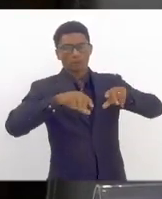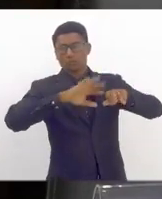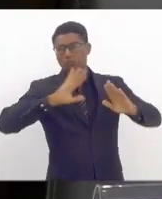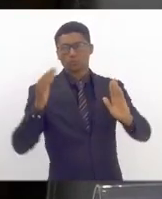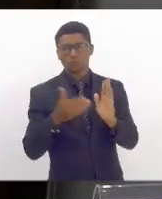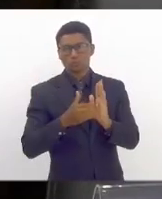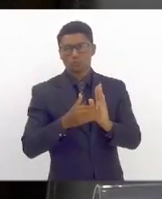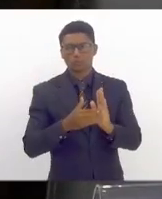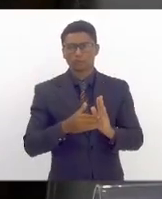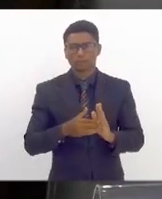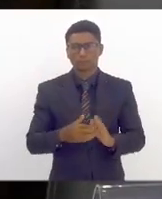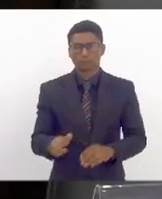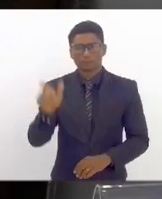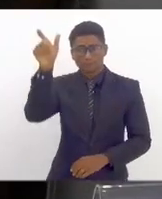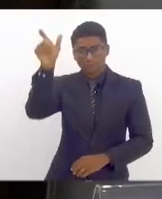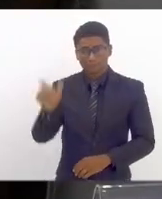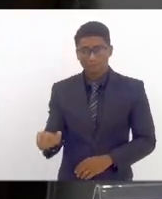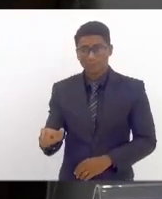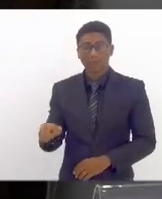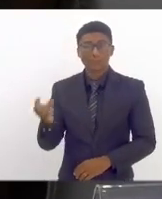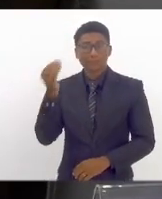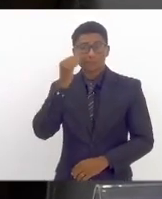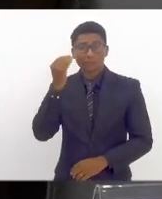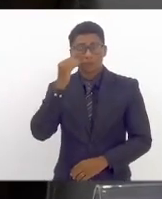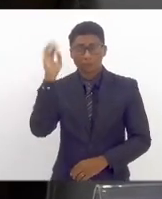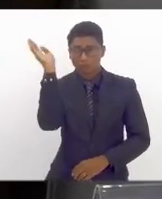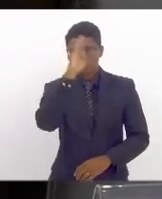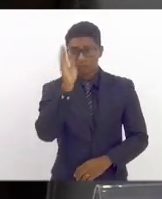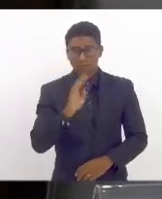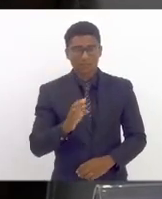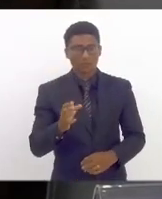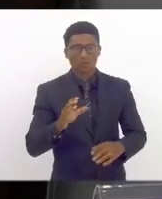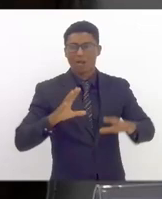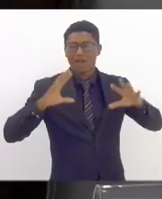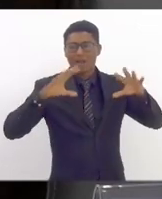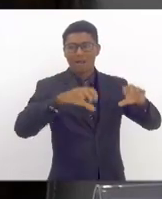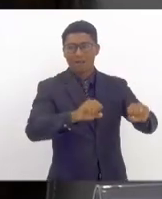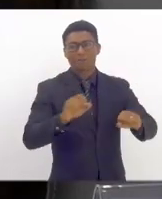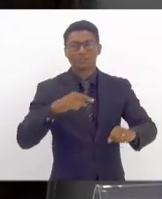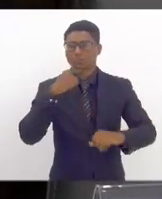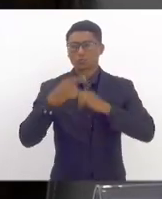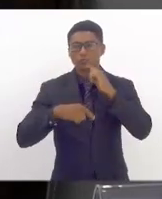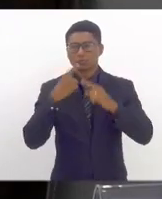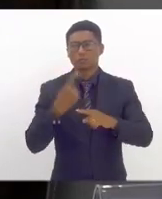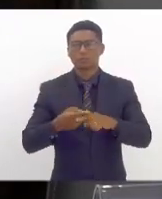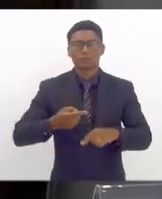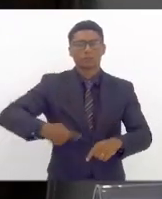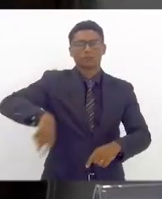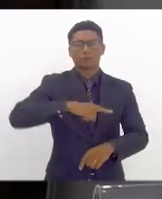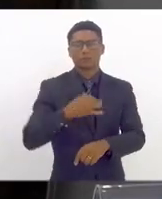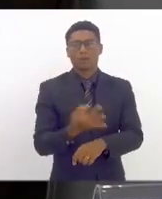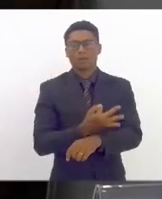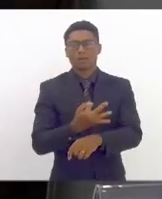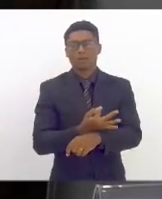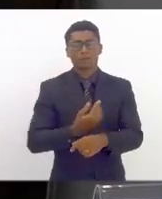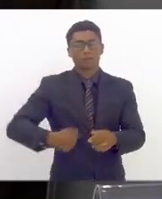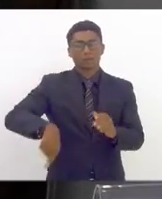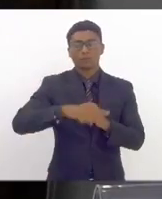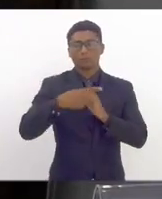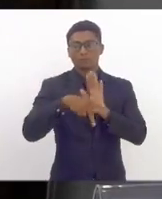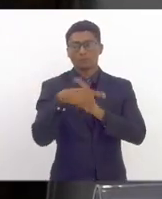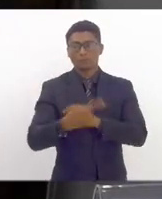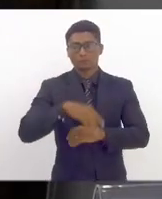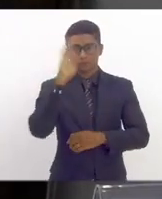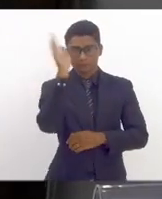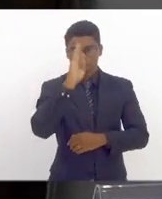ele tentou comer o Brasil todo só que ele não conseguiu porque nós somos resistência nós somos brasileiros nós